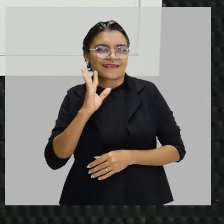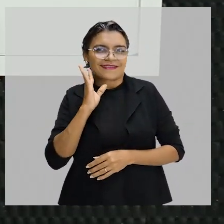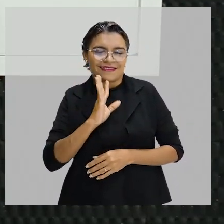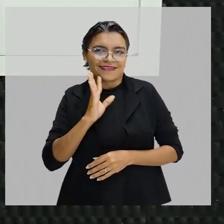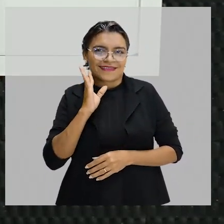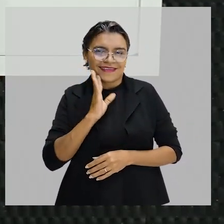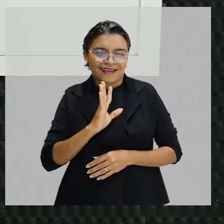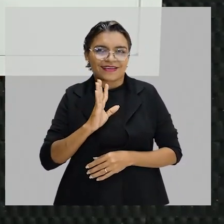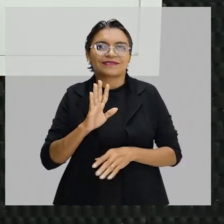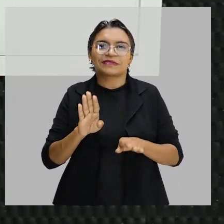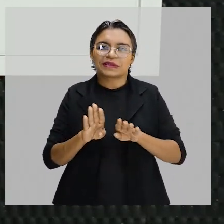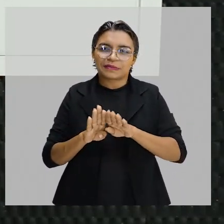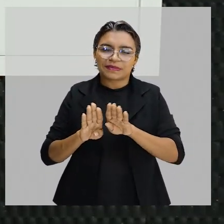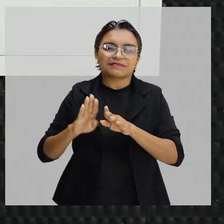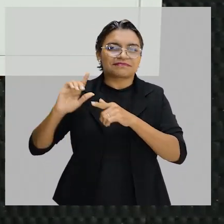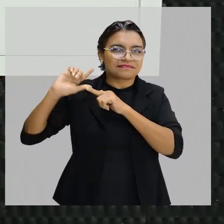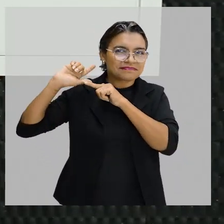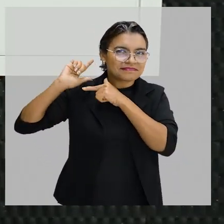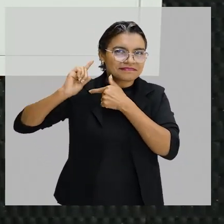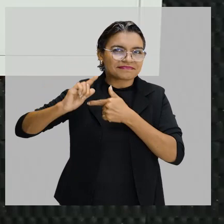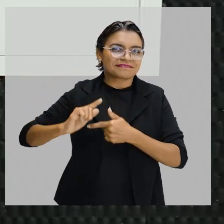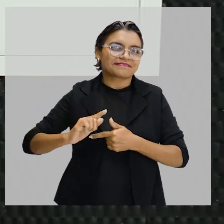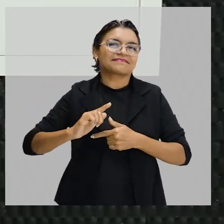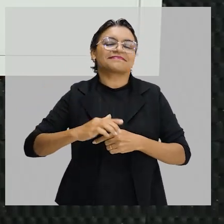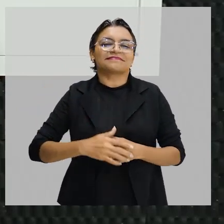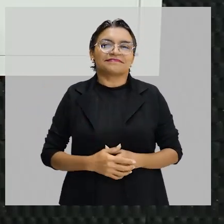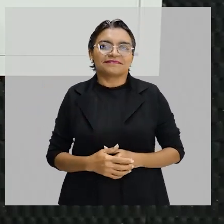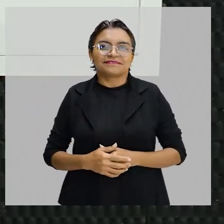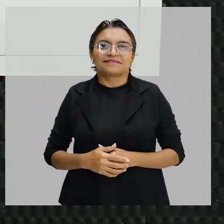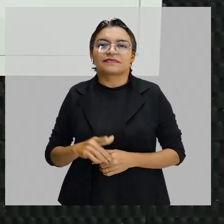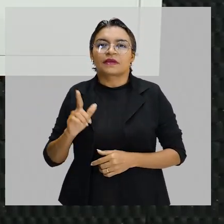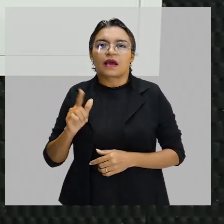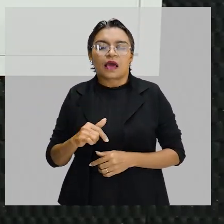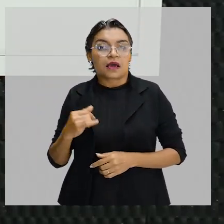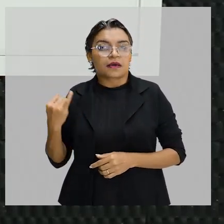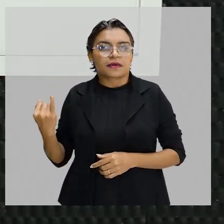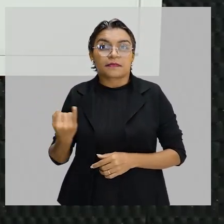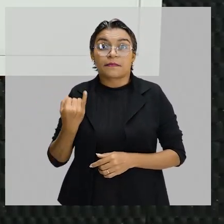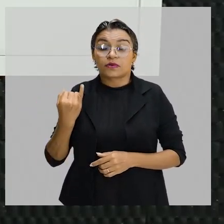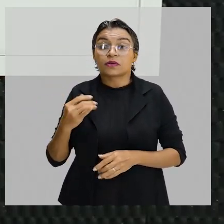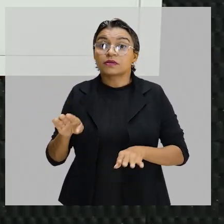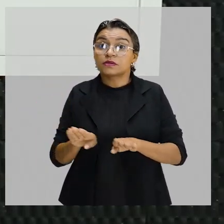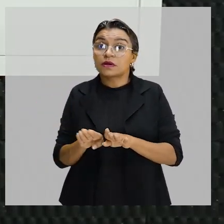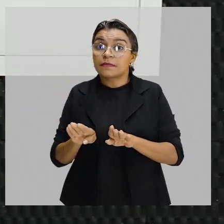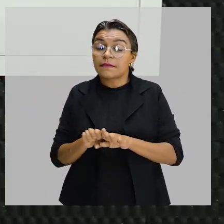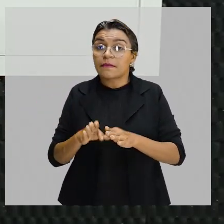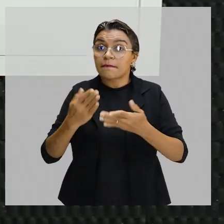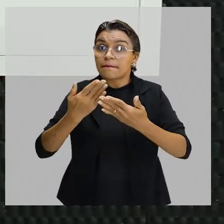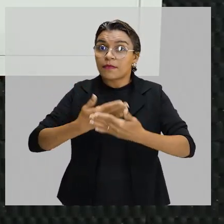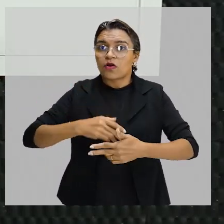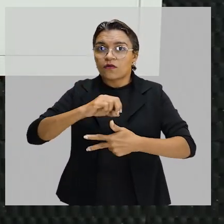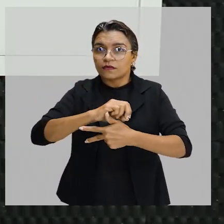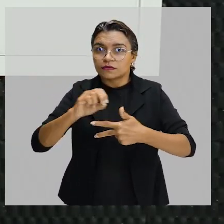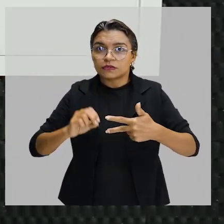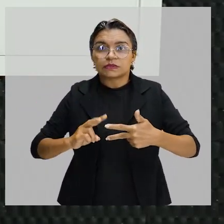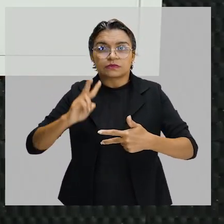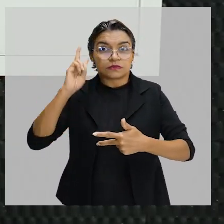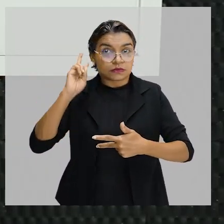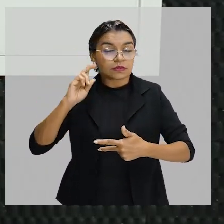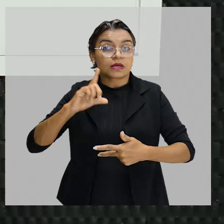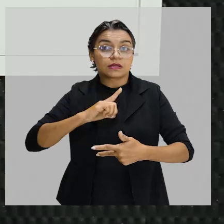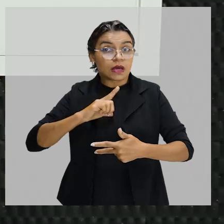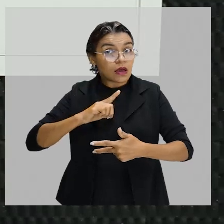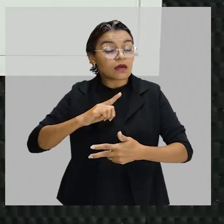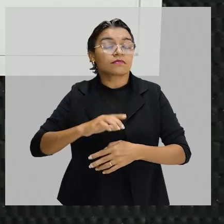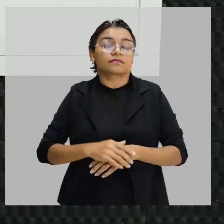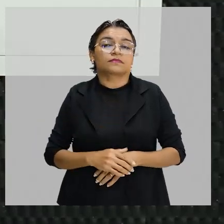bem tradicional e que tem uma incidência em prova muito grande. Então eu convido vocês a terem